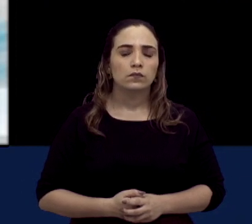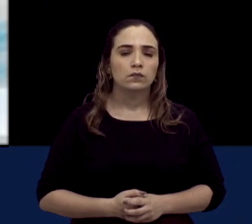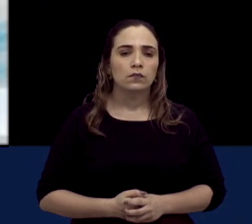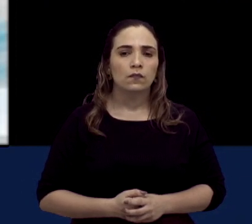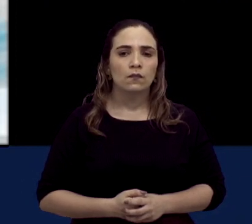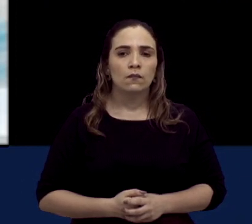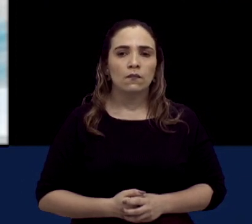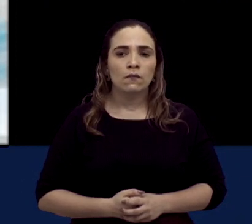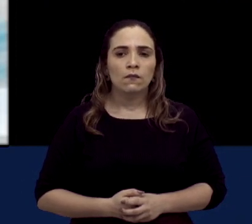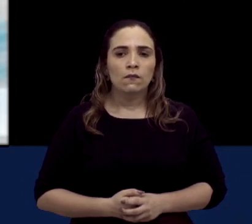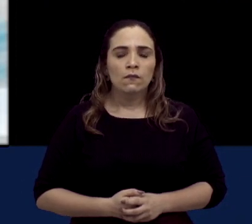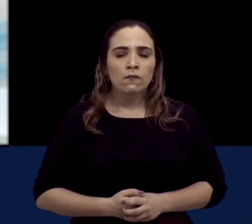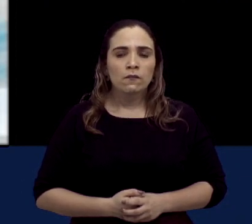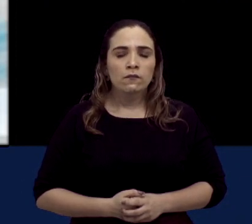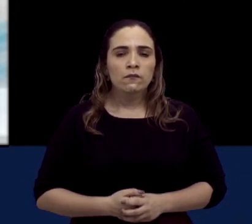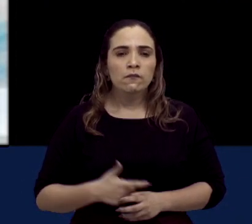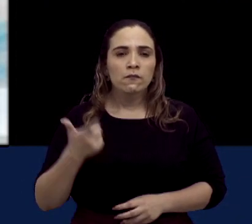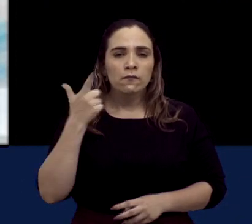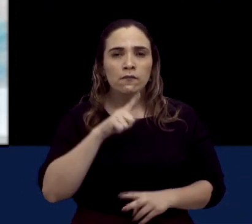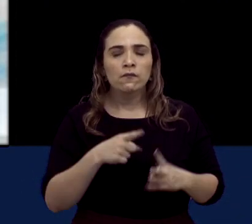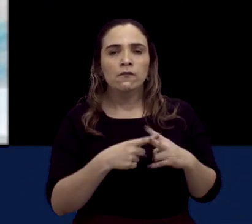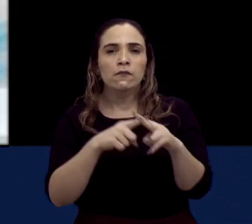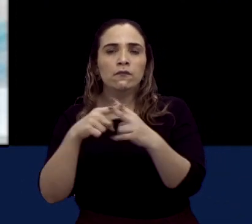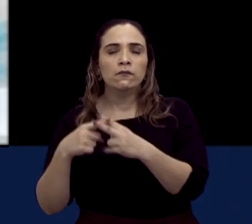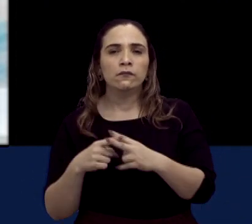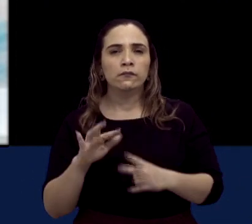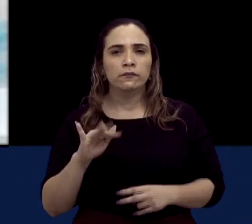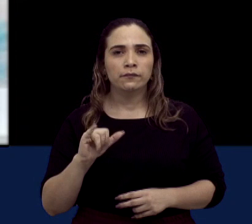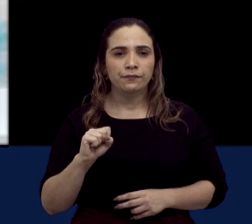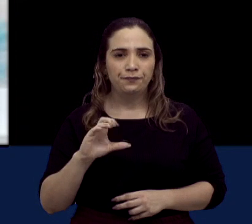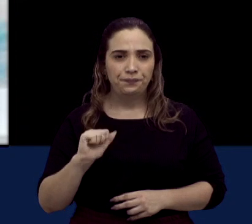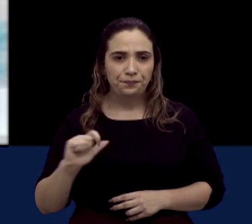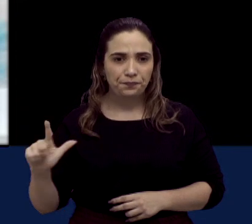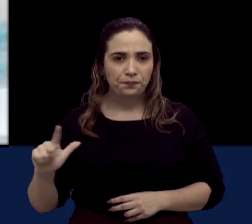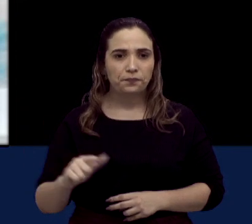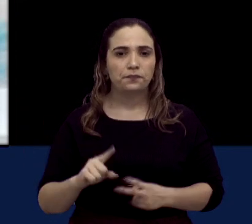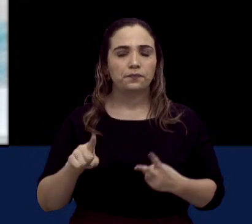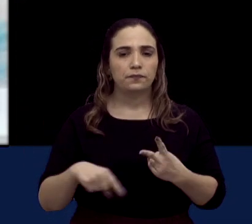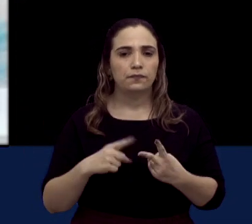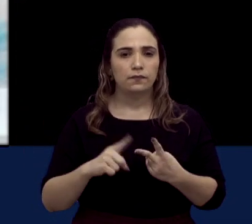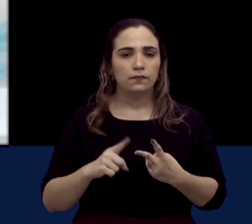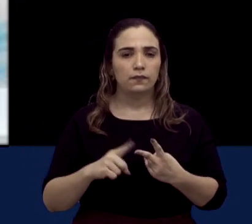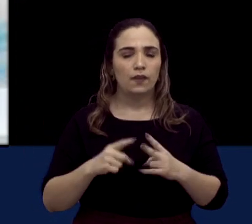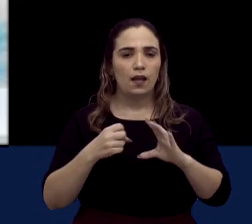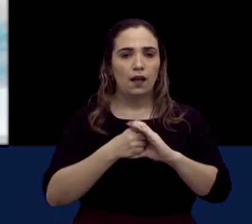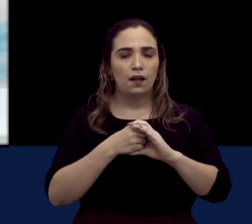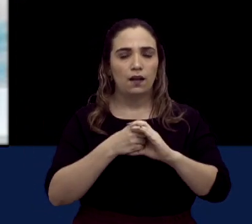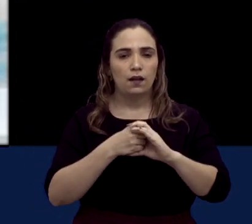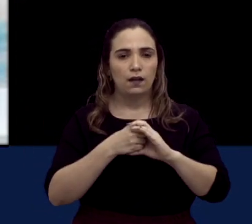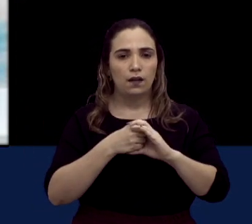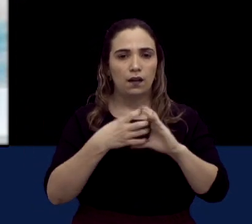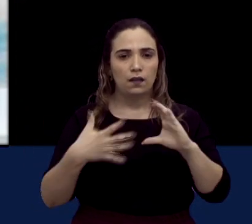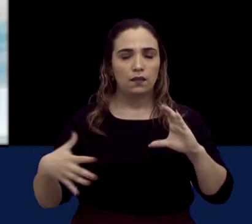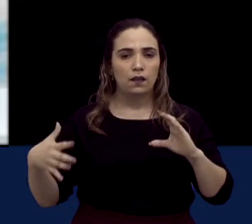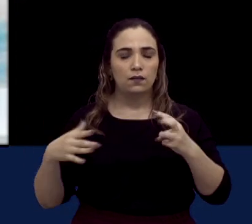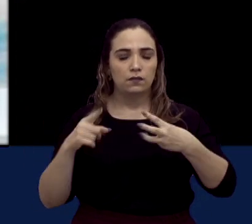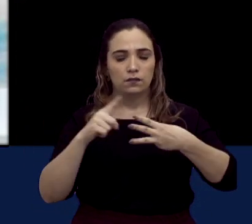Seria, conseguiu o ajuste fiscal, classificou as 3 formas de administração pública,